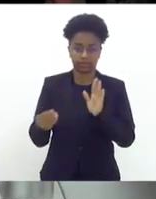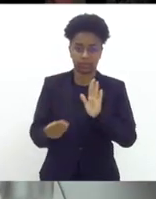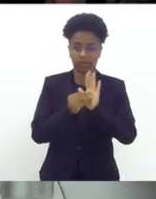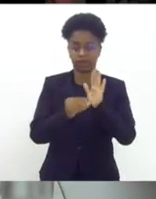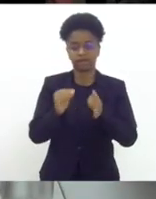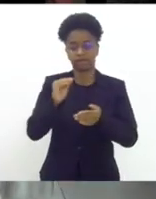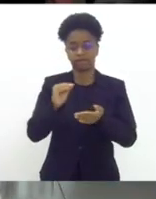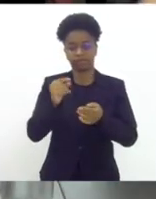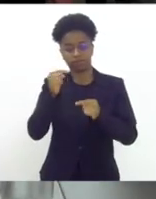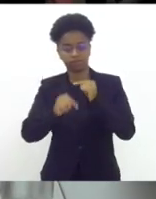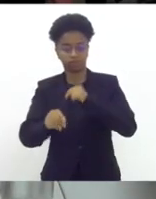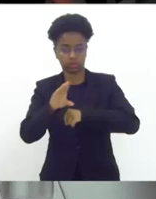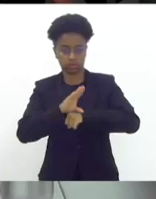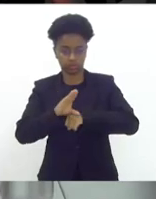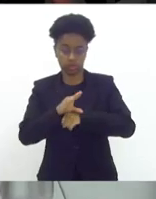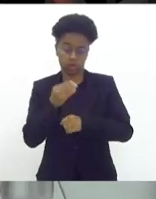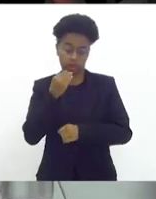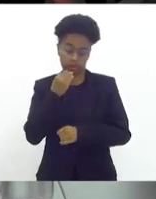Evidentemente que aqui